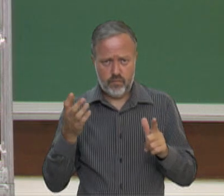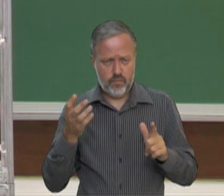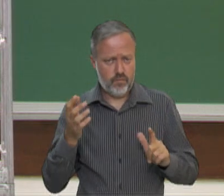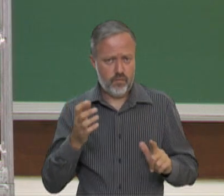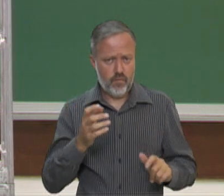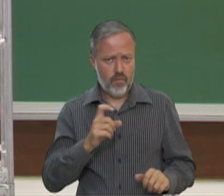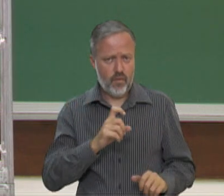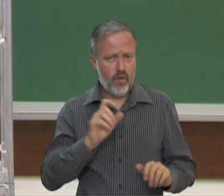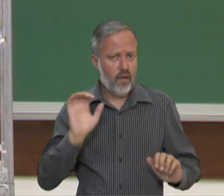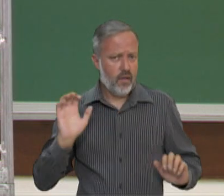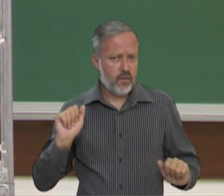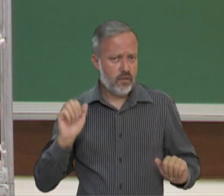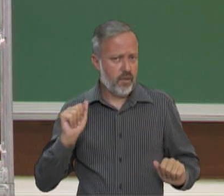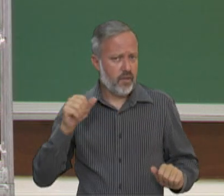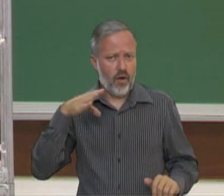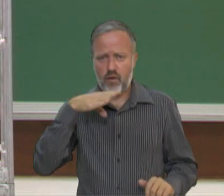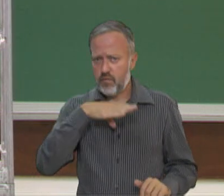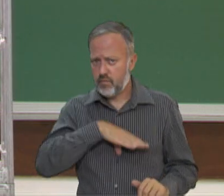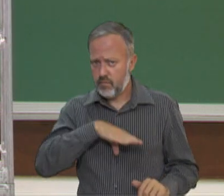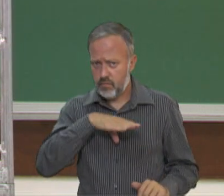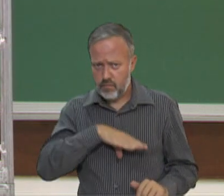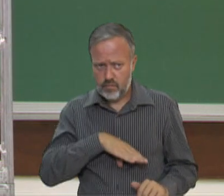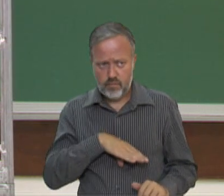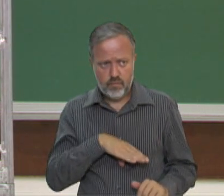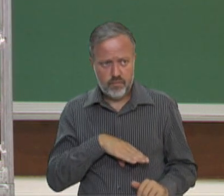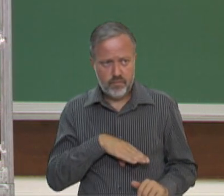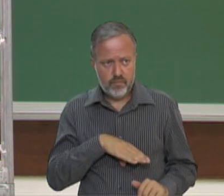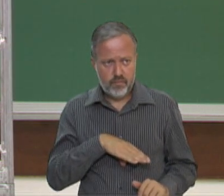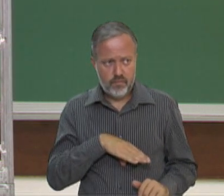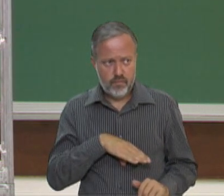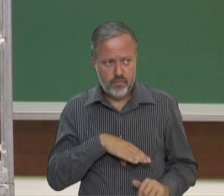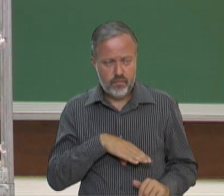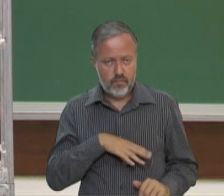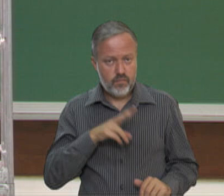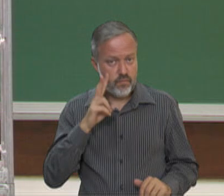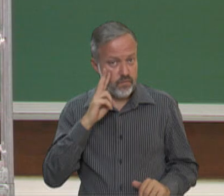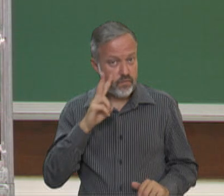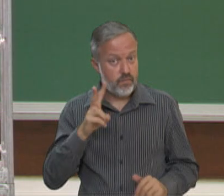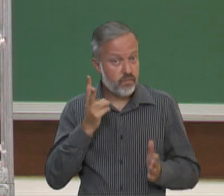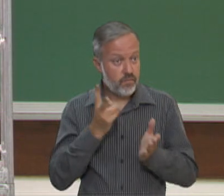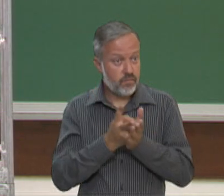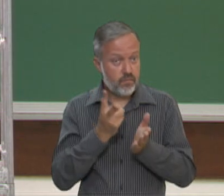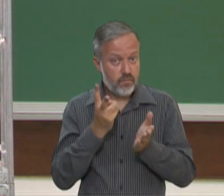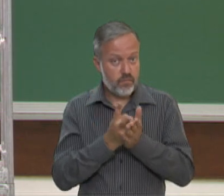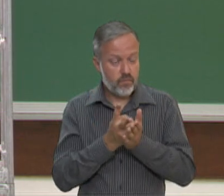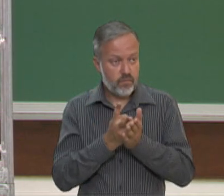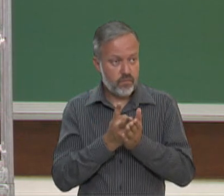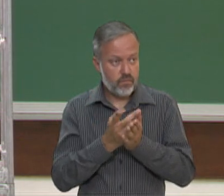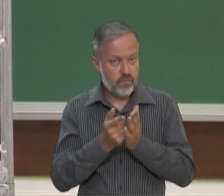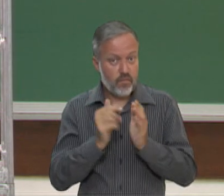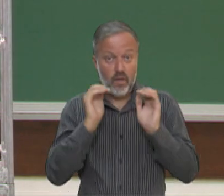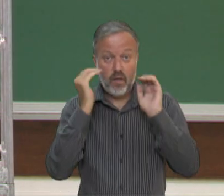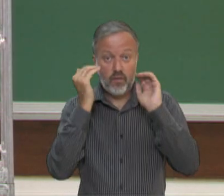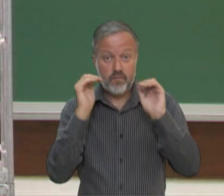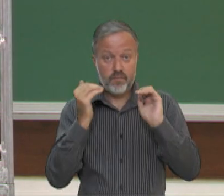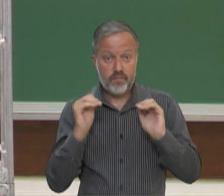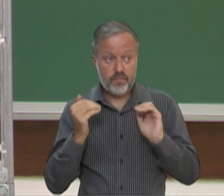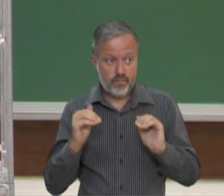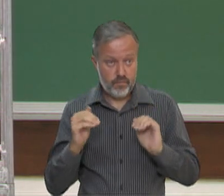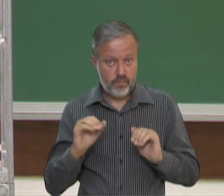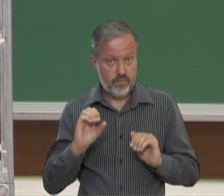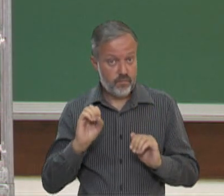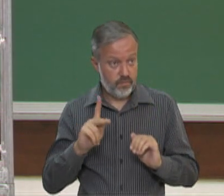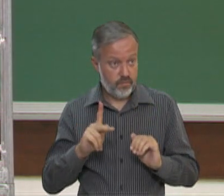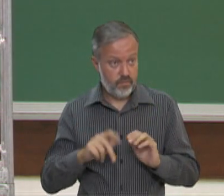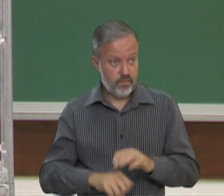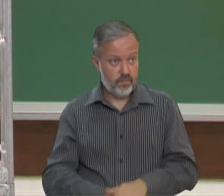em português, e eu espero que em espanhol bastante, vocês vão sempre se deparar com essa estruturação, ¿vale?